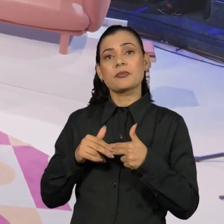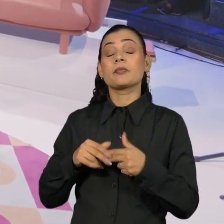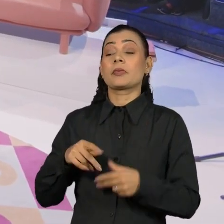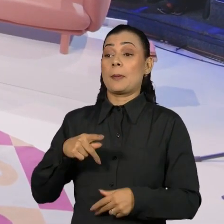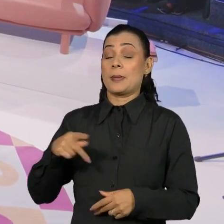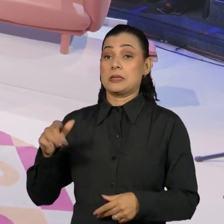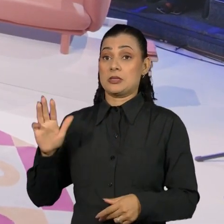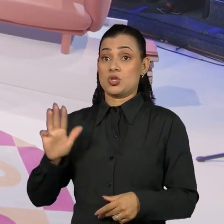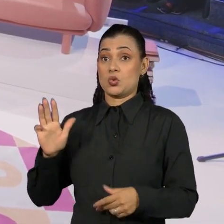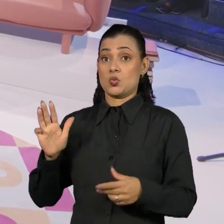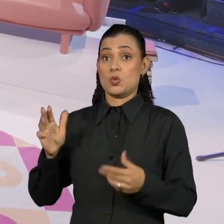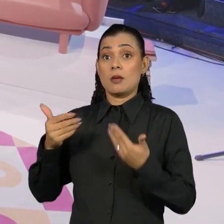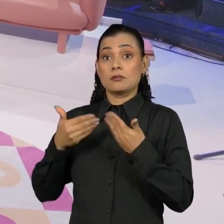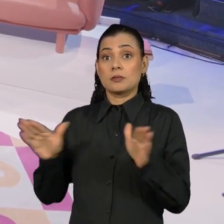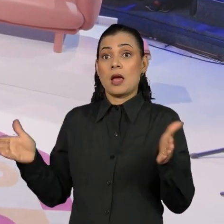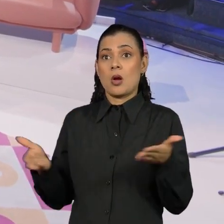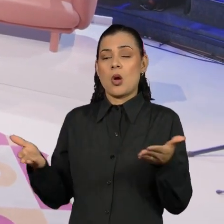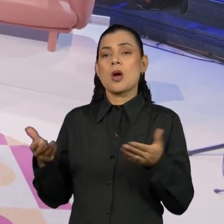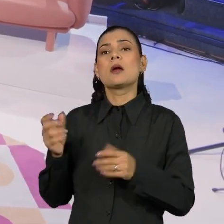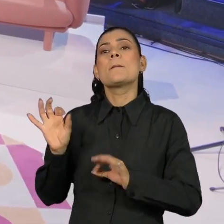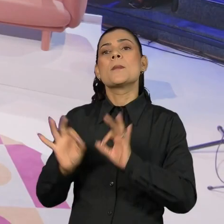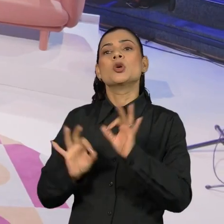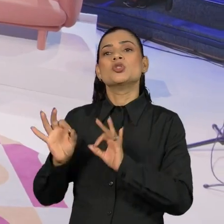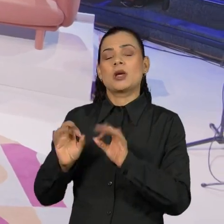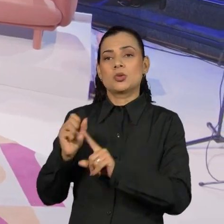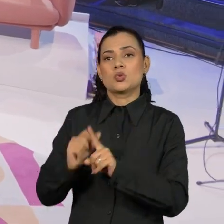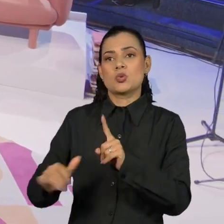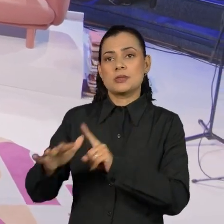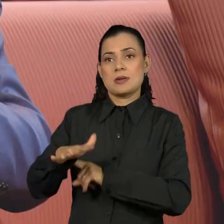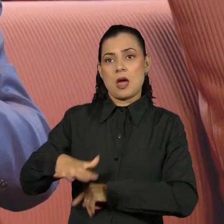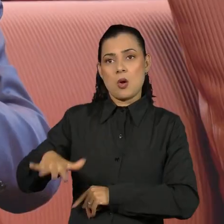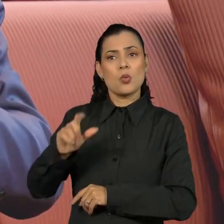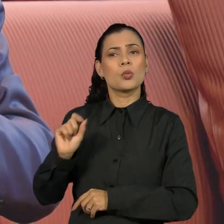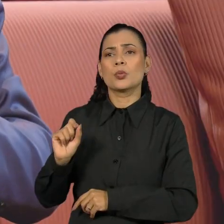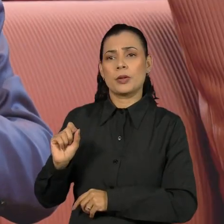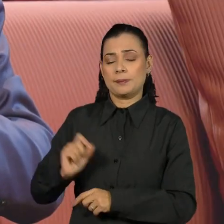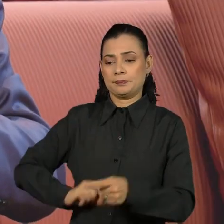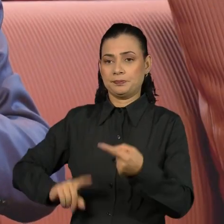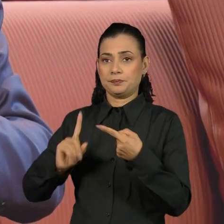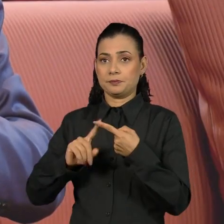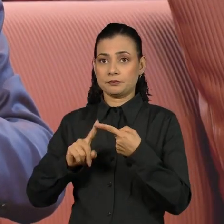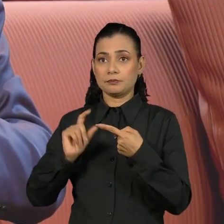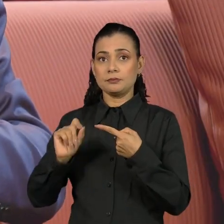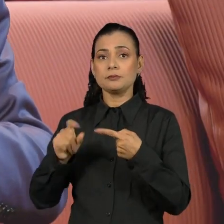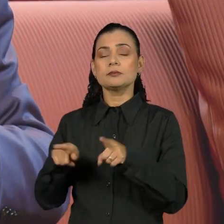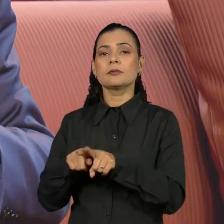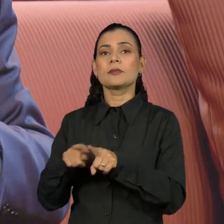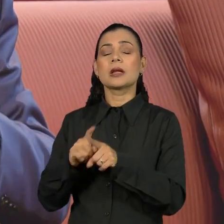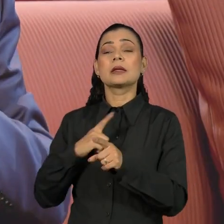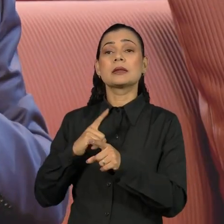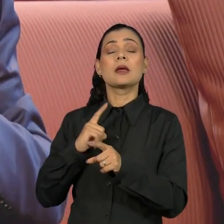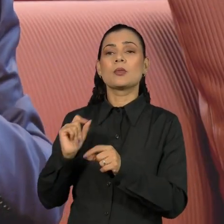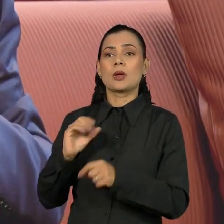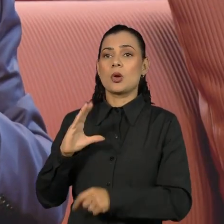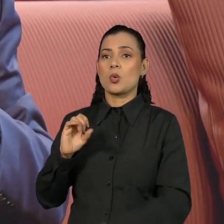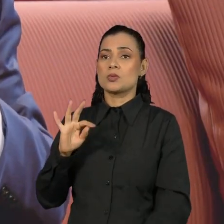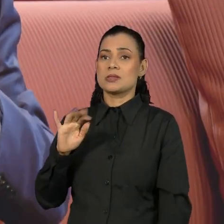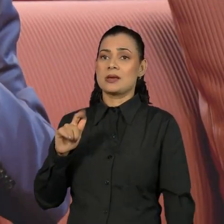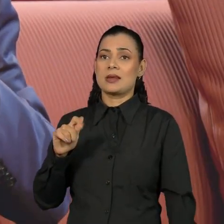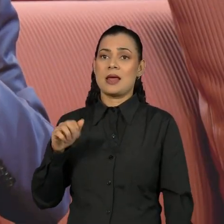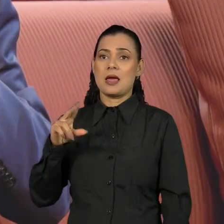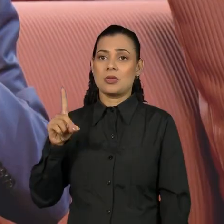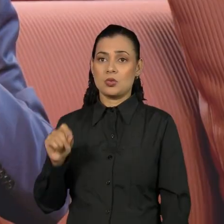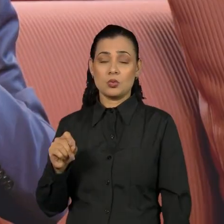Lula acabou de lançar 2 programas socialmente importantes. O consignado. O que é o consignado?